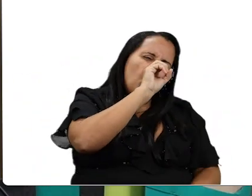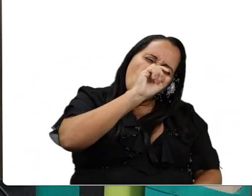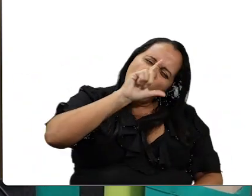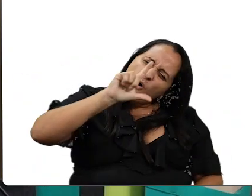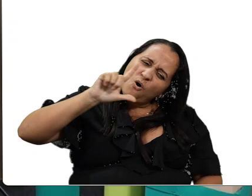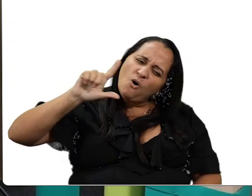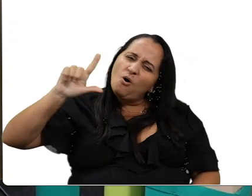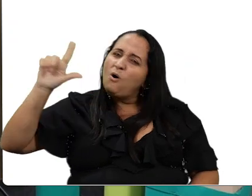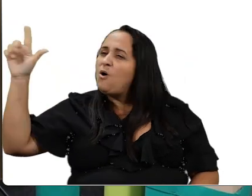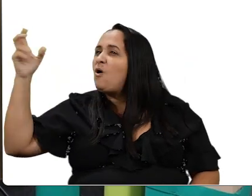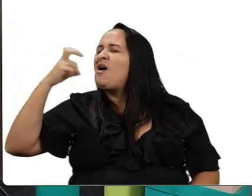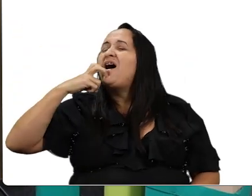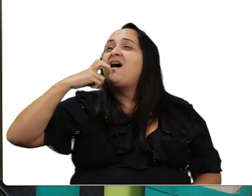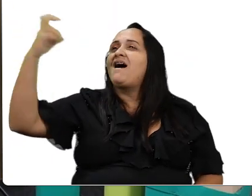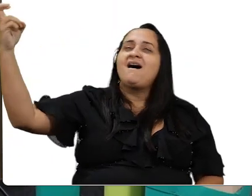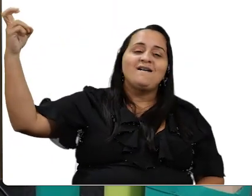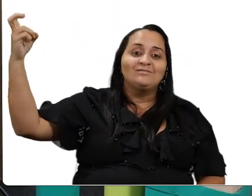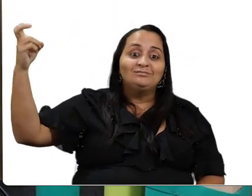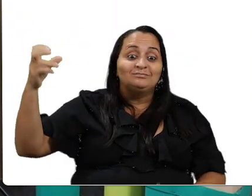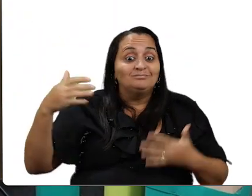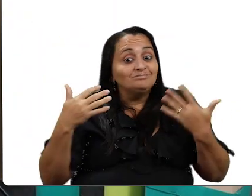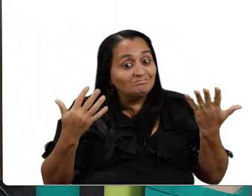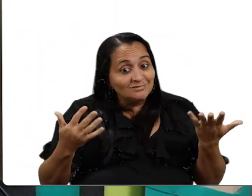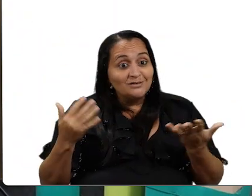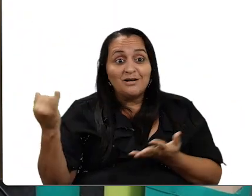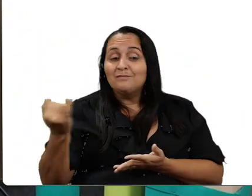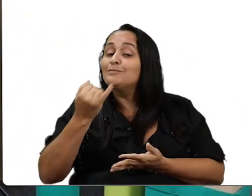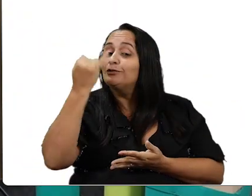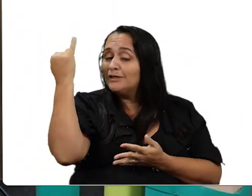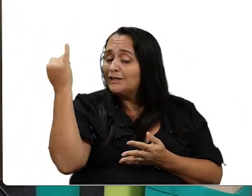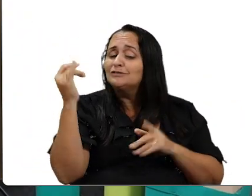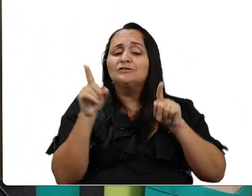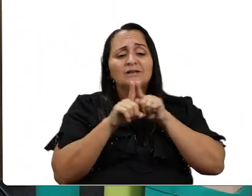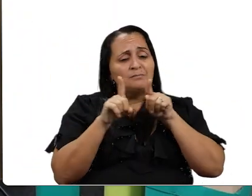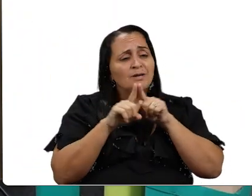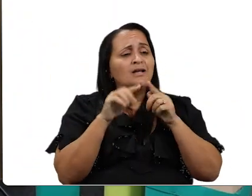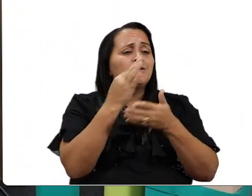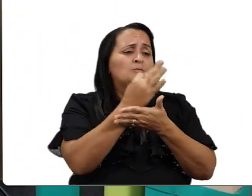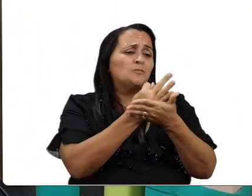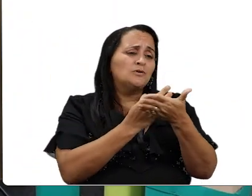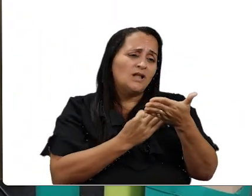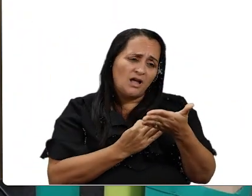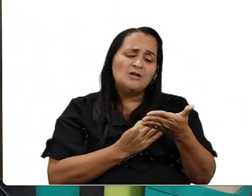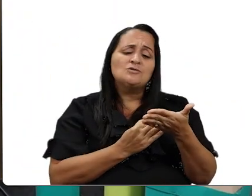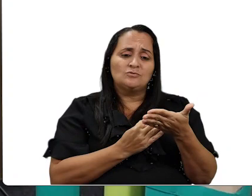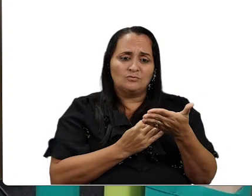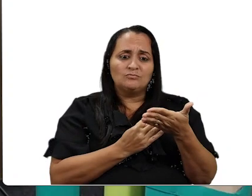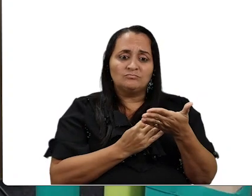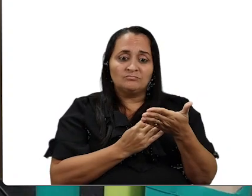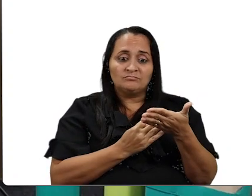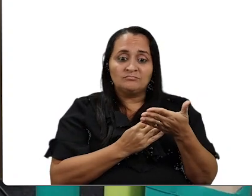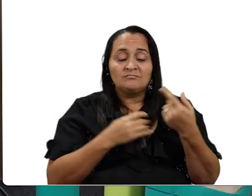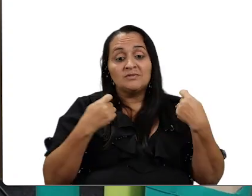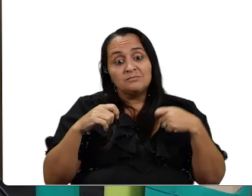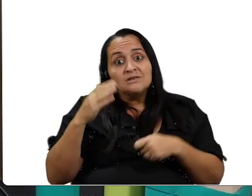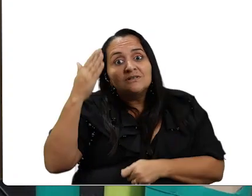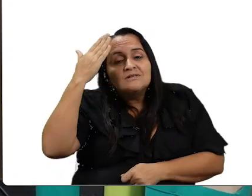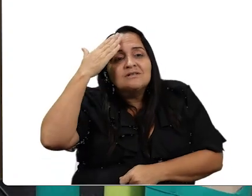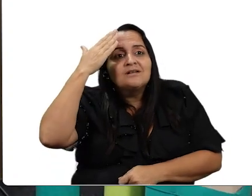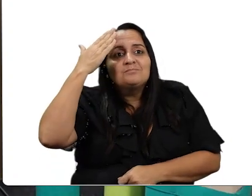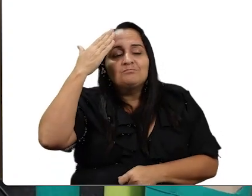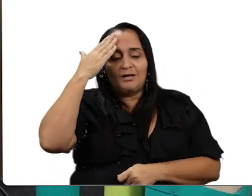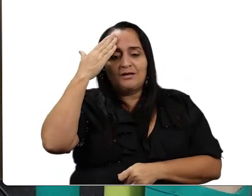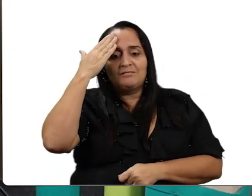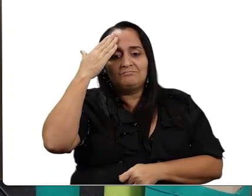compreensão do texto quando não se existe um narrador. Ou seja, eu acredito que não existe conto mesmo sem a figura